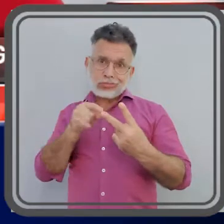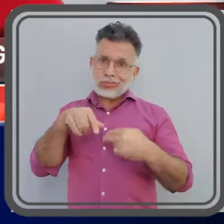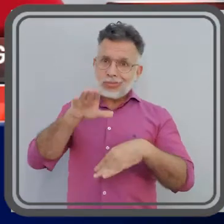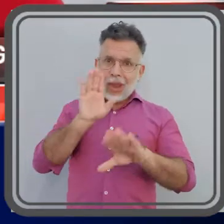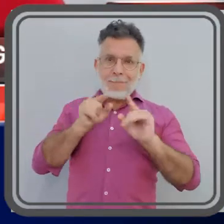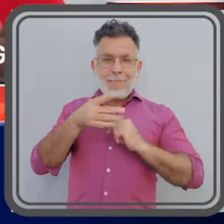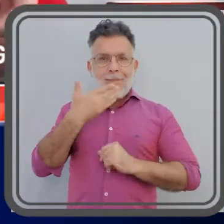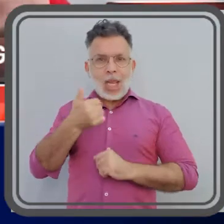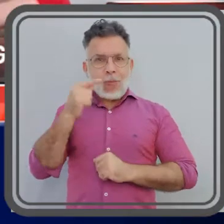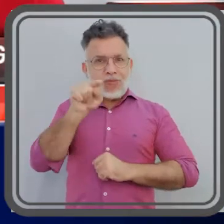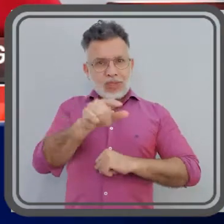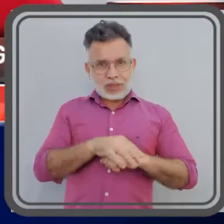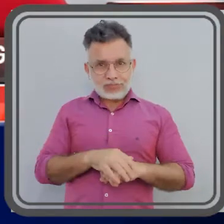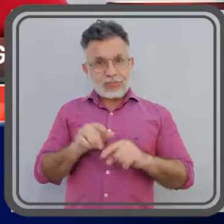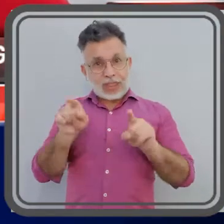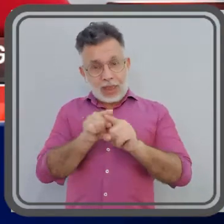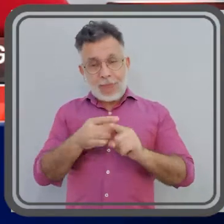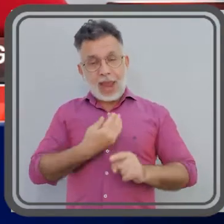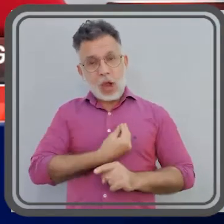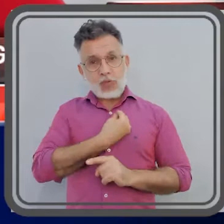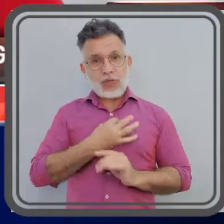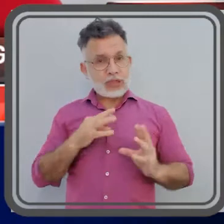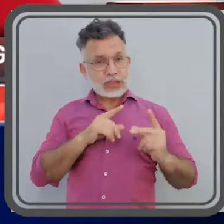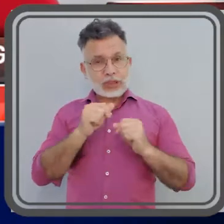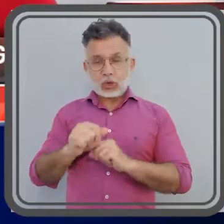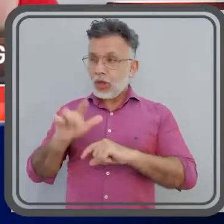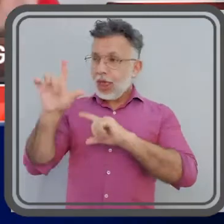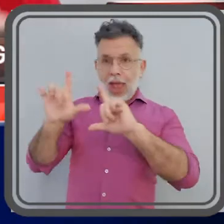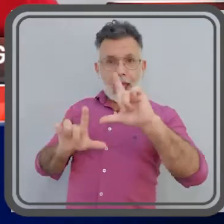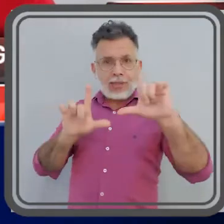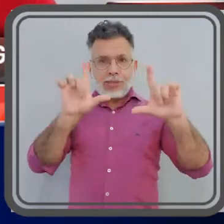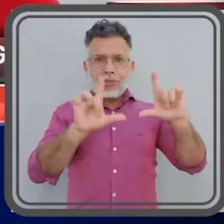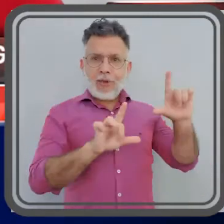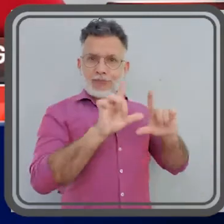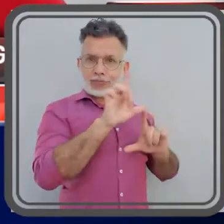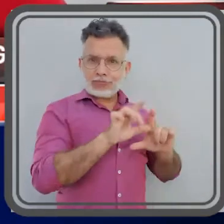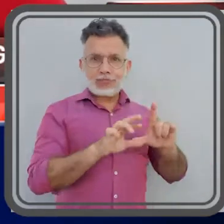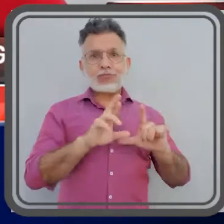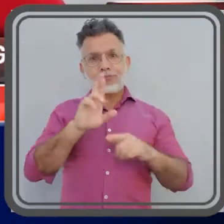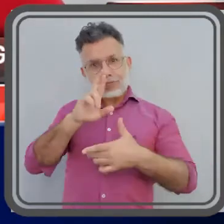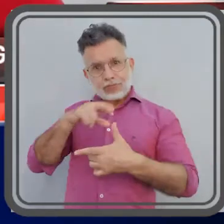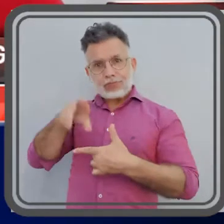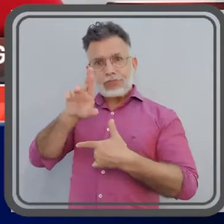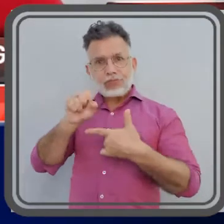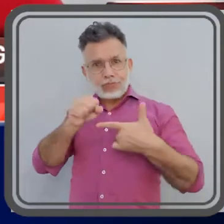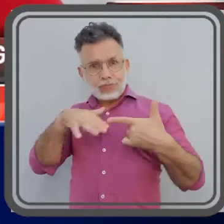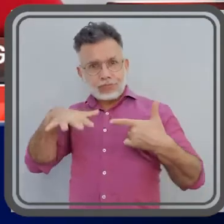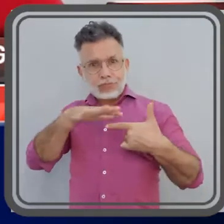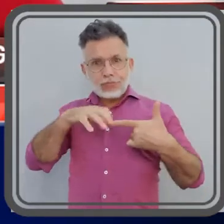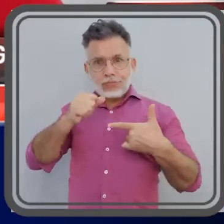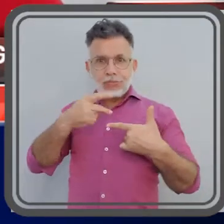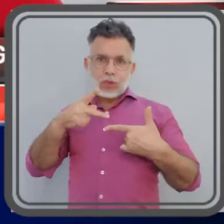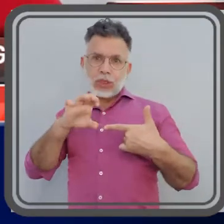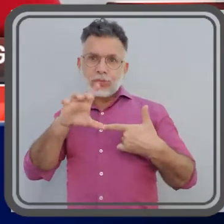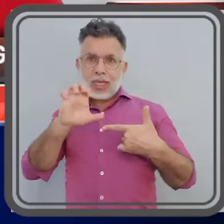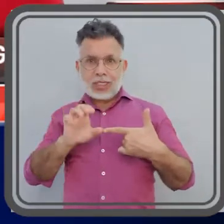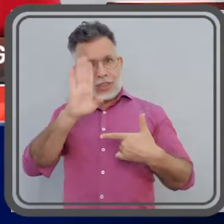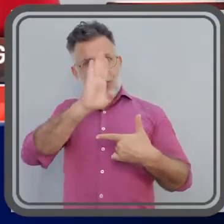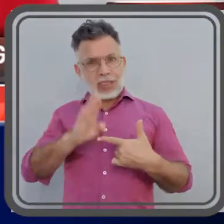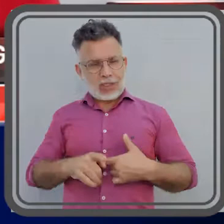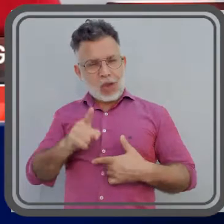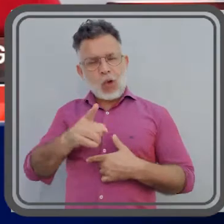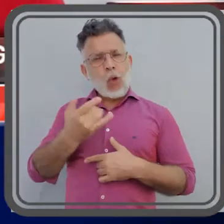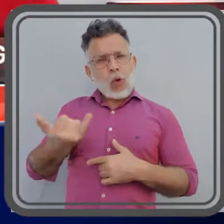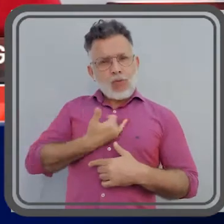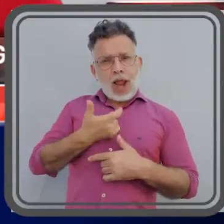para você e também ao vivo em todas as TVs aí das unidades da Regos e do Spaces no Brasil. E eu pedi para todo mundo que estiver na audiência, comente